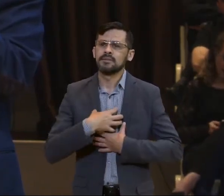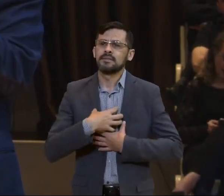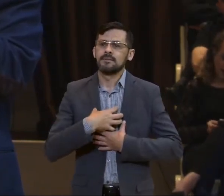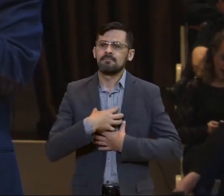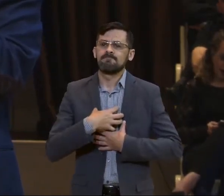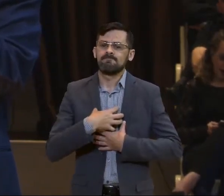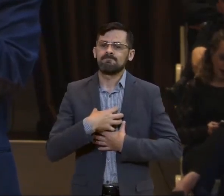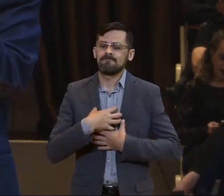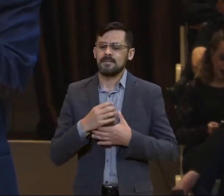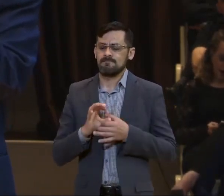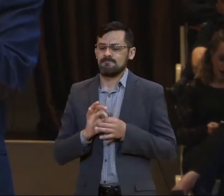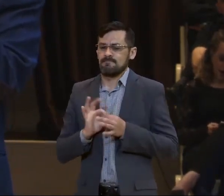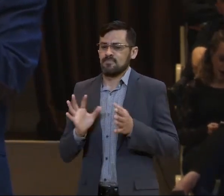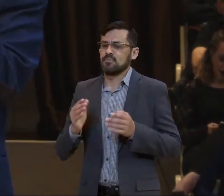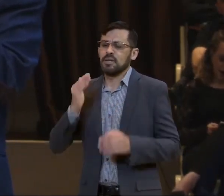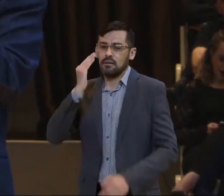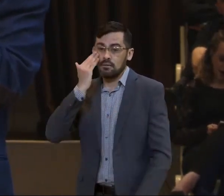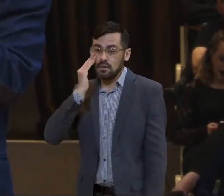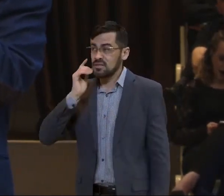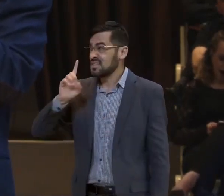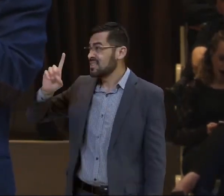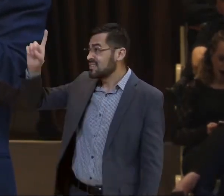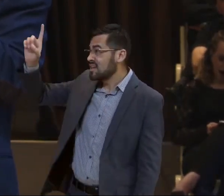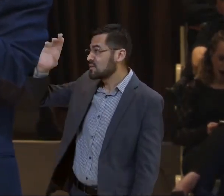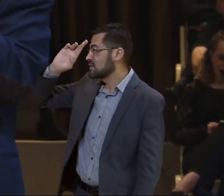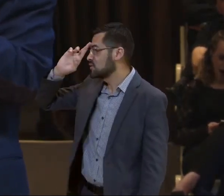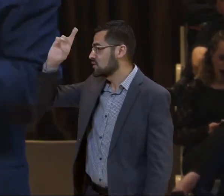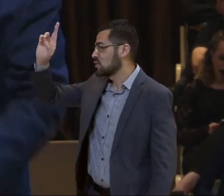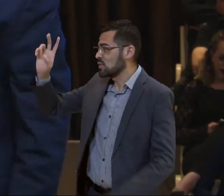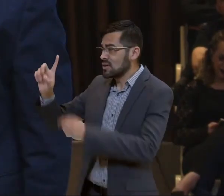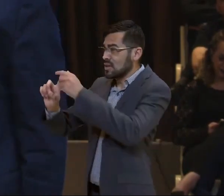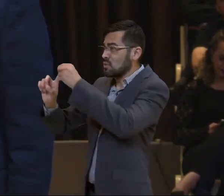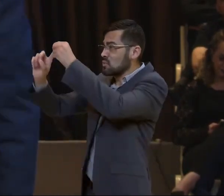porque Ele é o Senhor, Ele é digno.